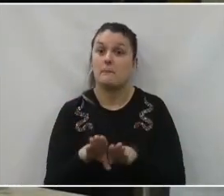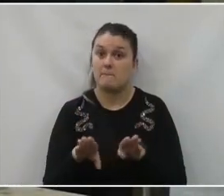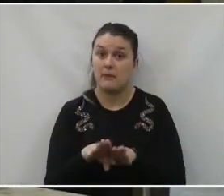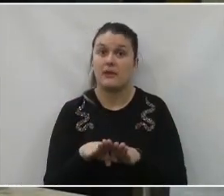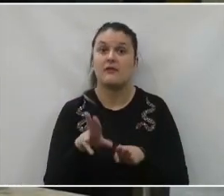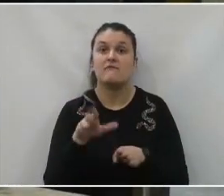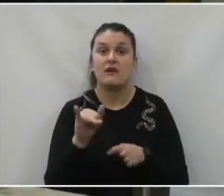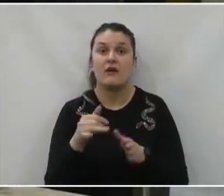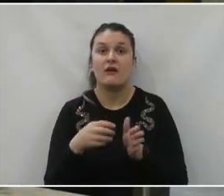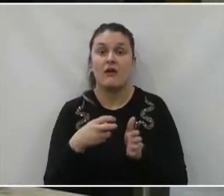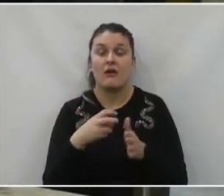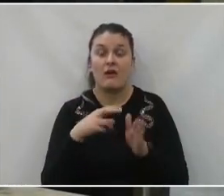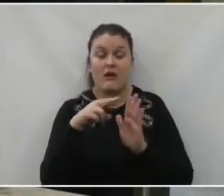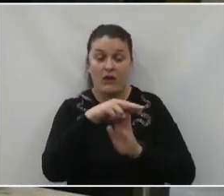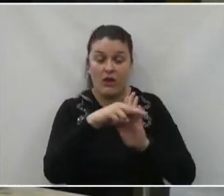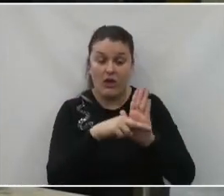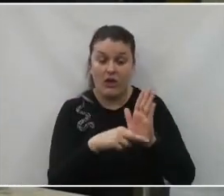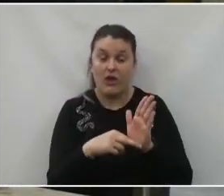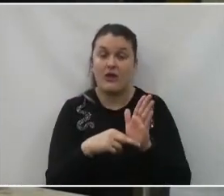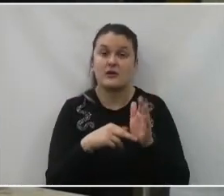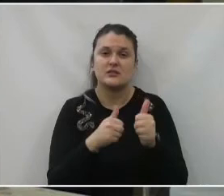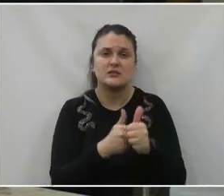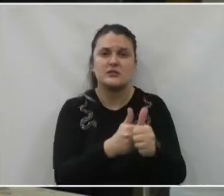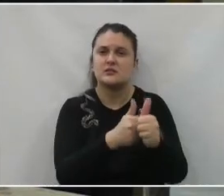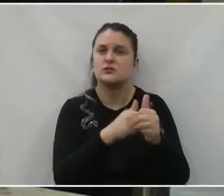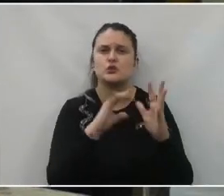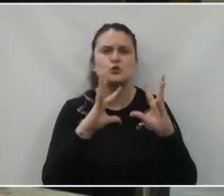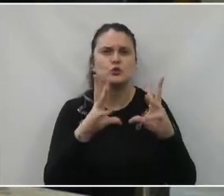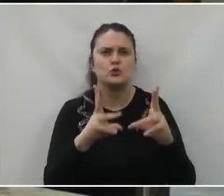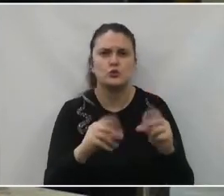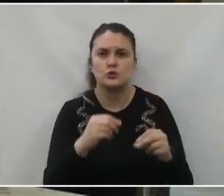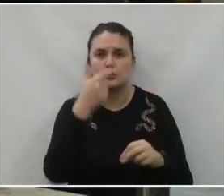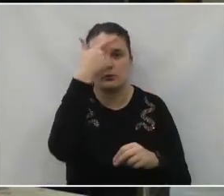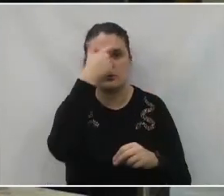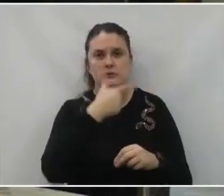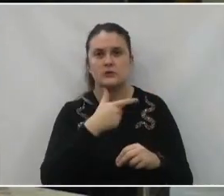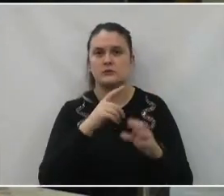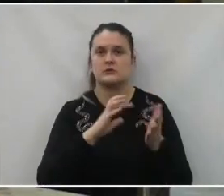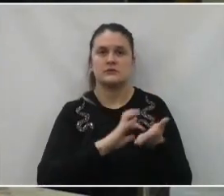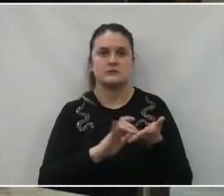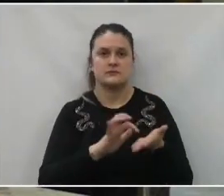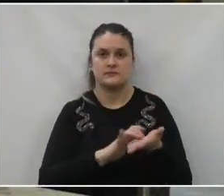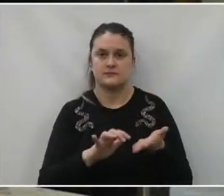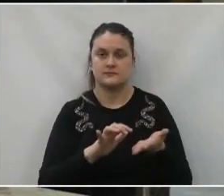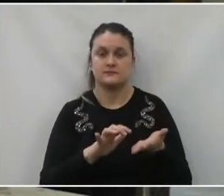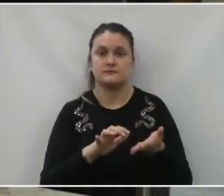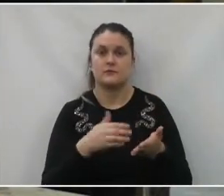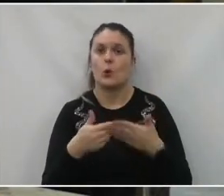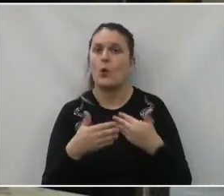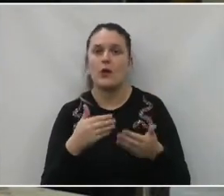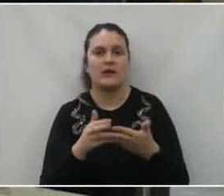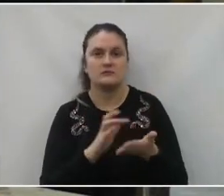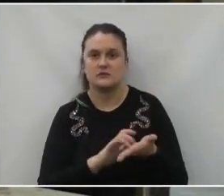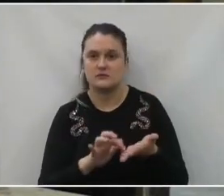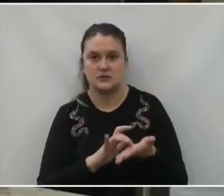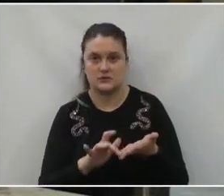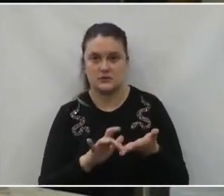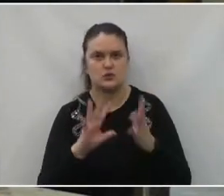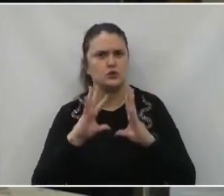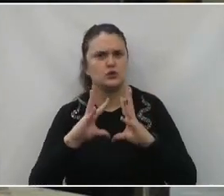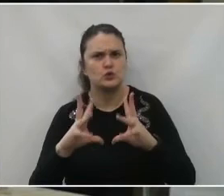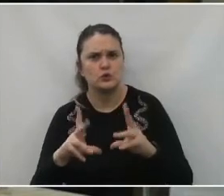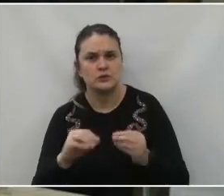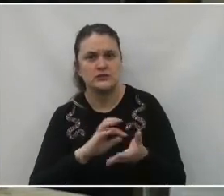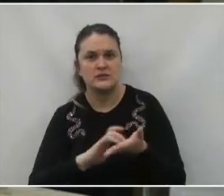vai nortear esse plano diretor as ações de todas as secretarias, independente da qual. Todas as secretarias